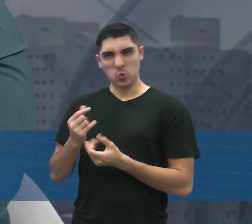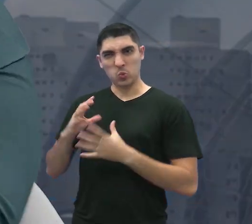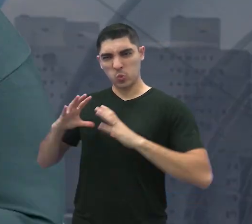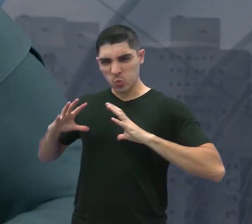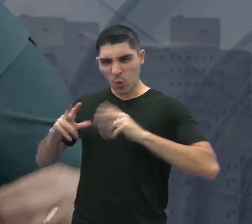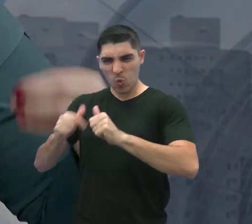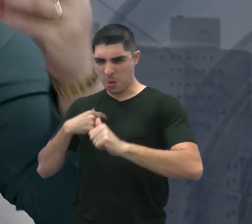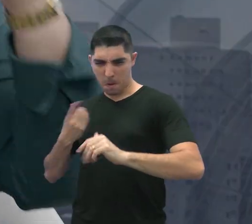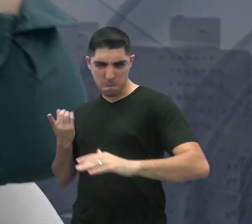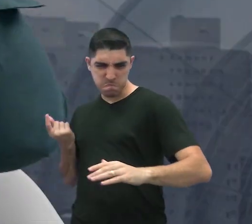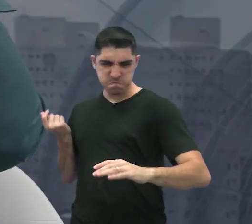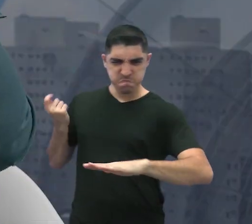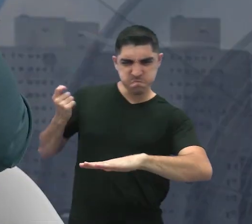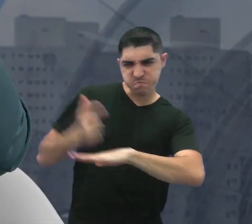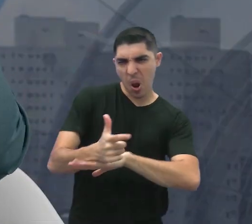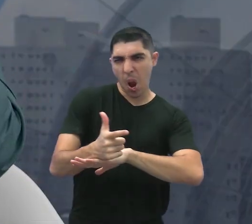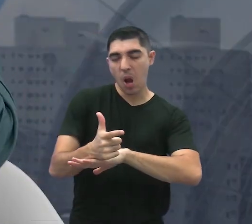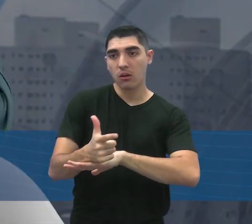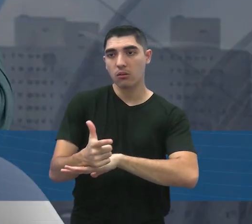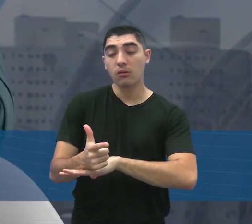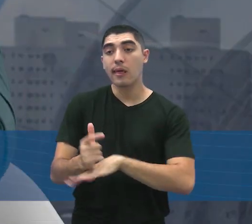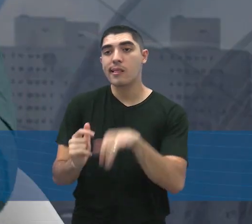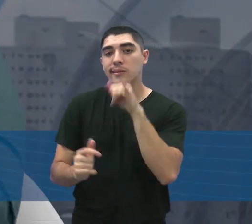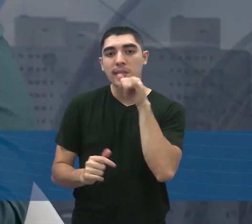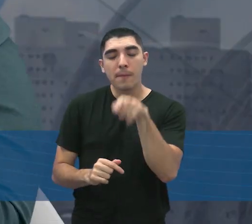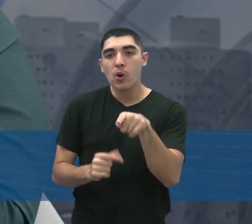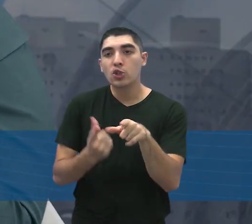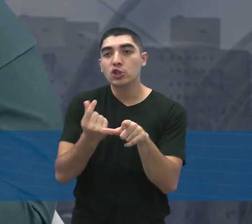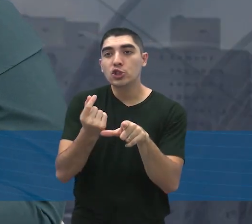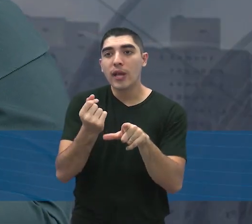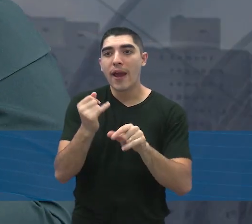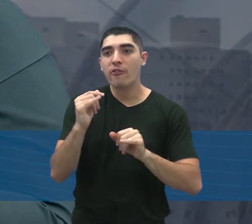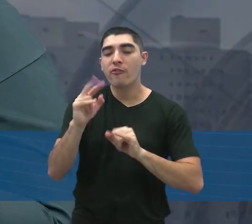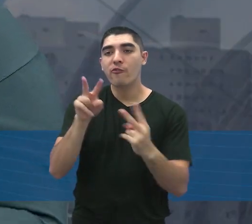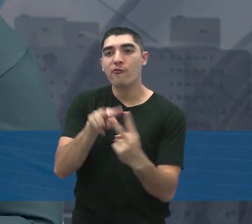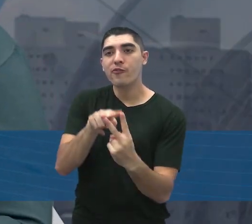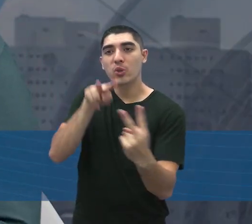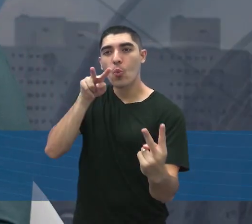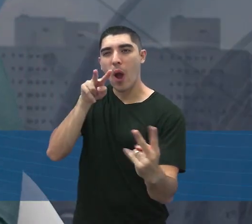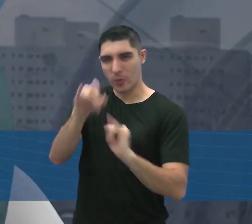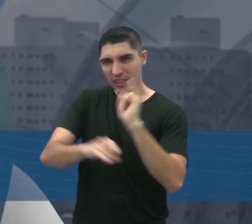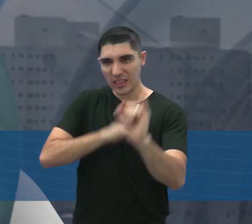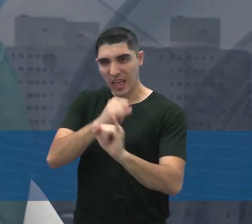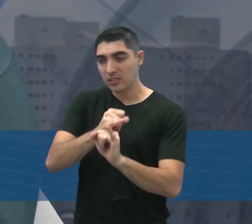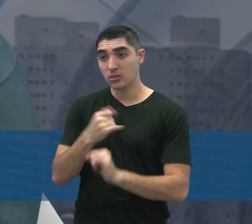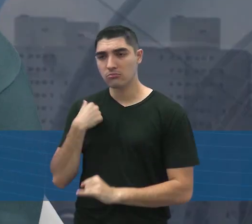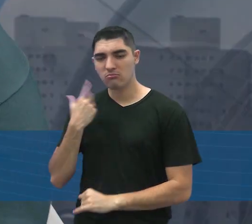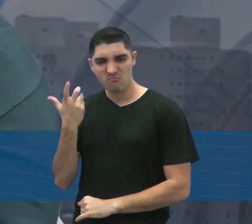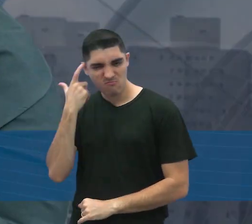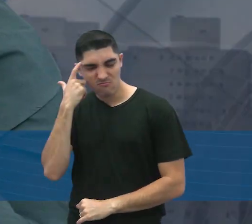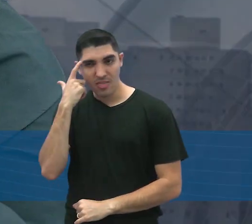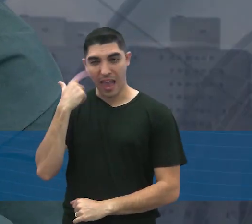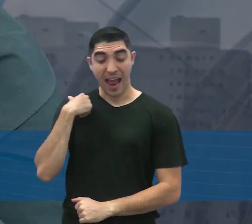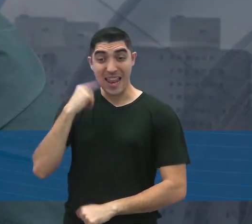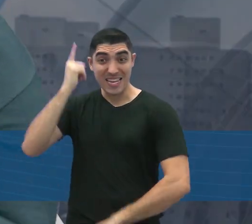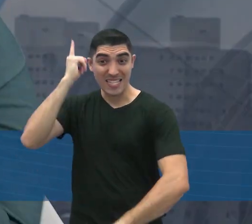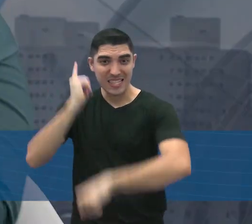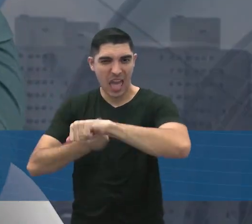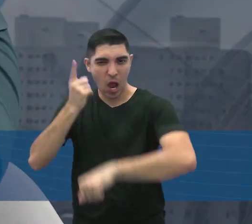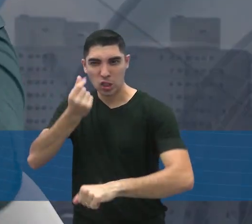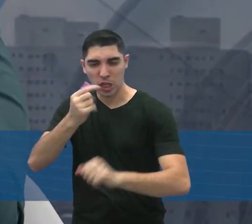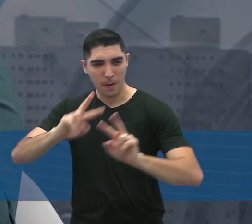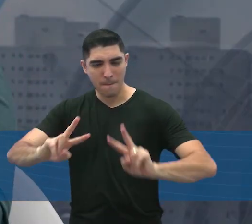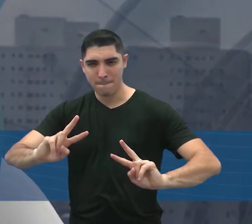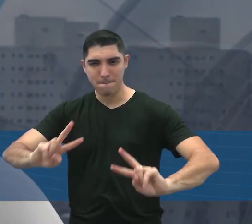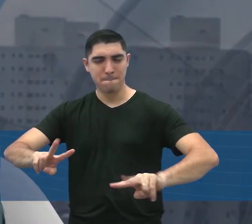Um criptoativo, por exemplo. Ela quer algo que seja mágico. O príncipe branco,